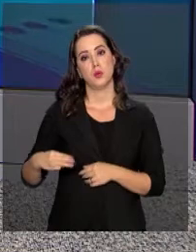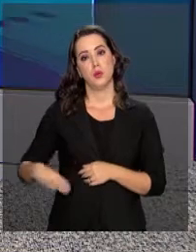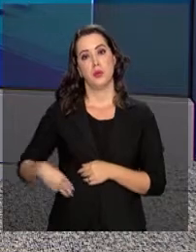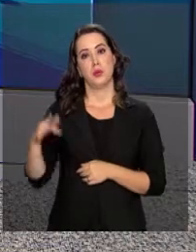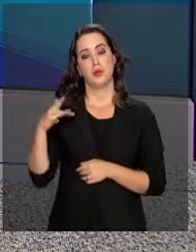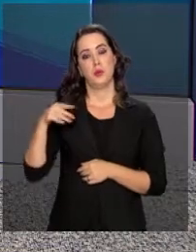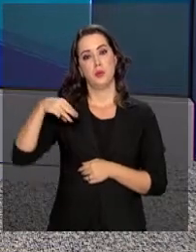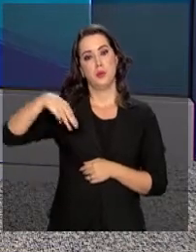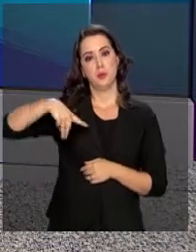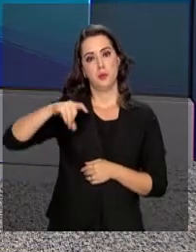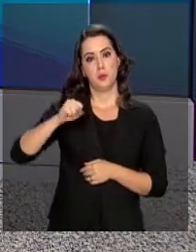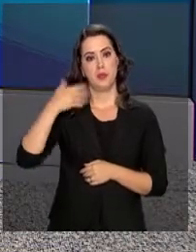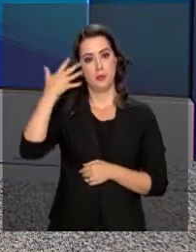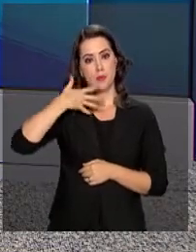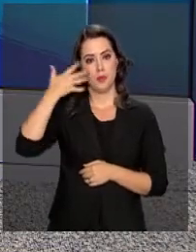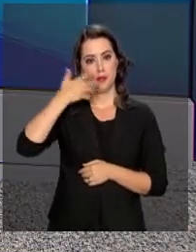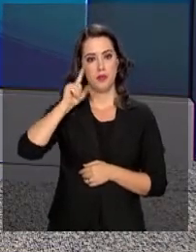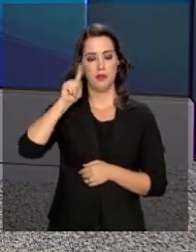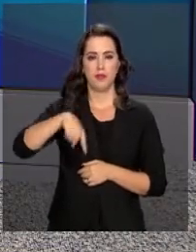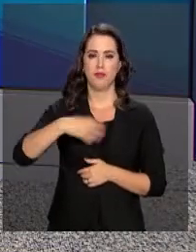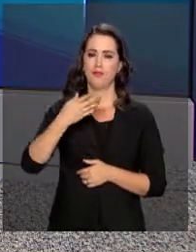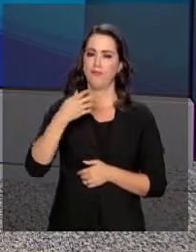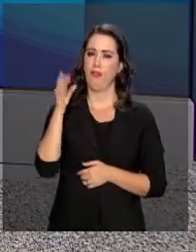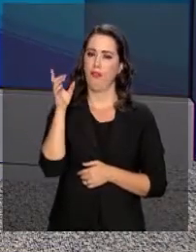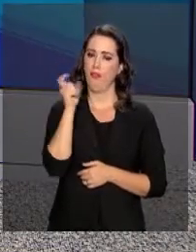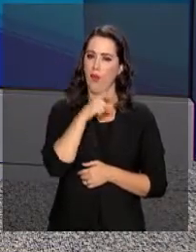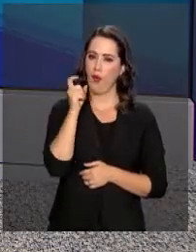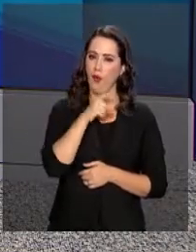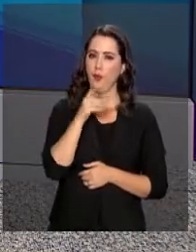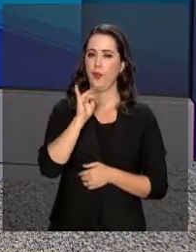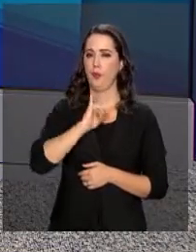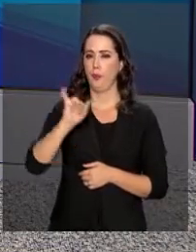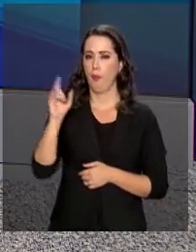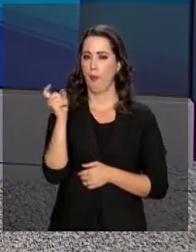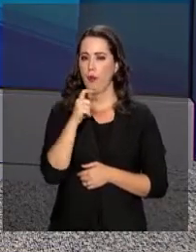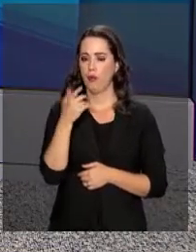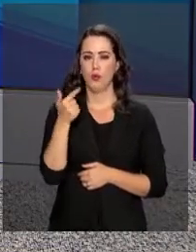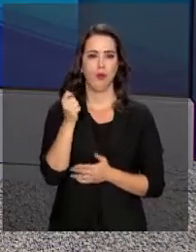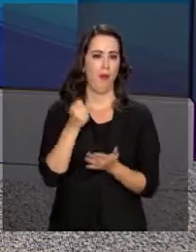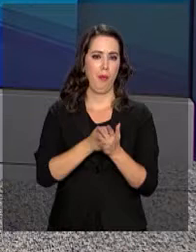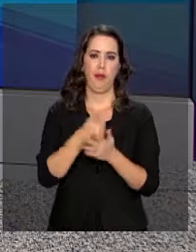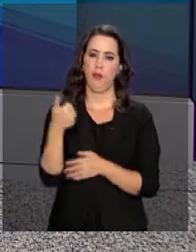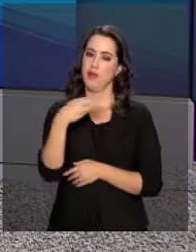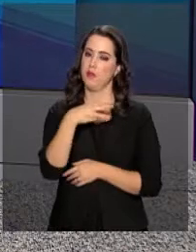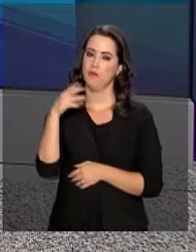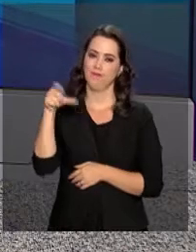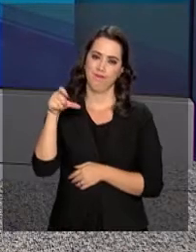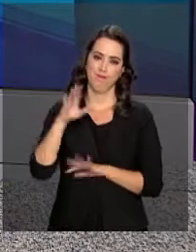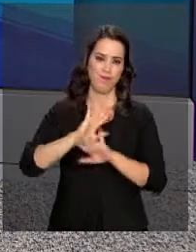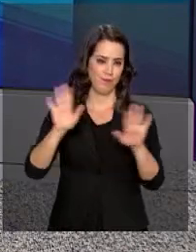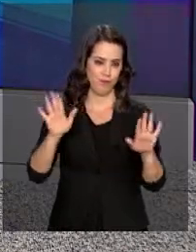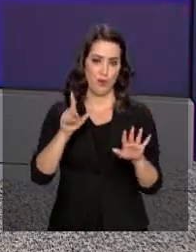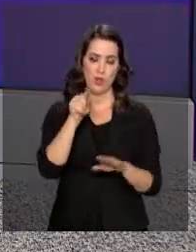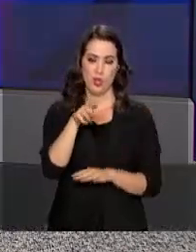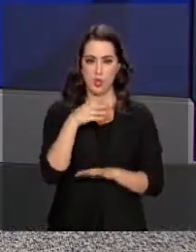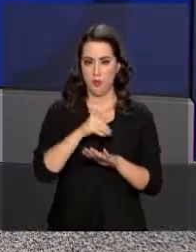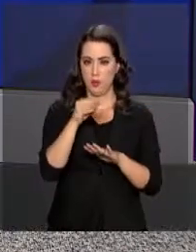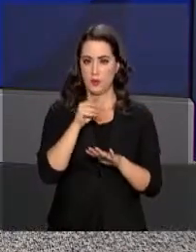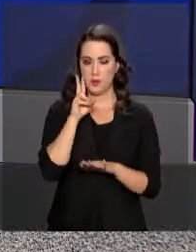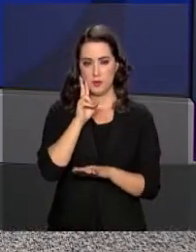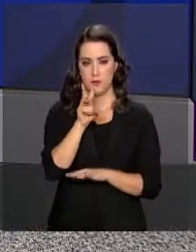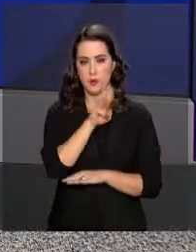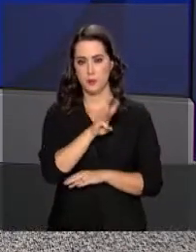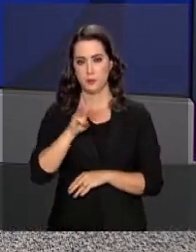do desenvolvimento social esclarece que se trata de um boato e não há previsão desse pagamento para mais informações basta acessar o site